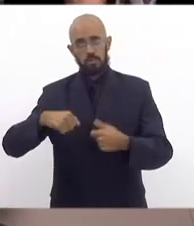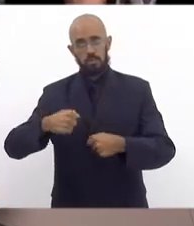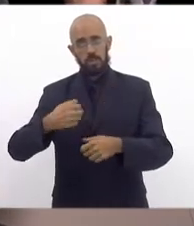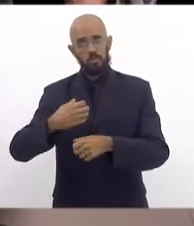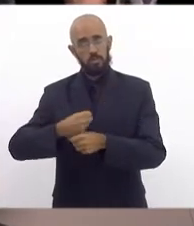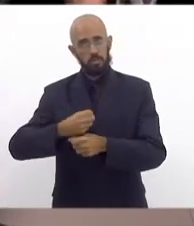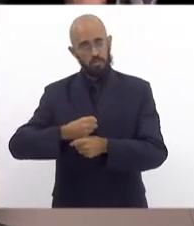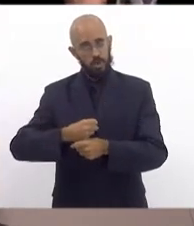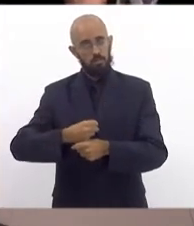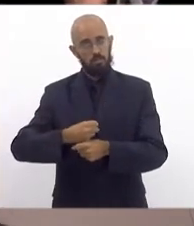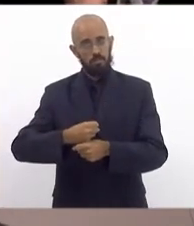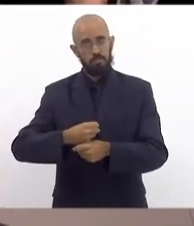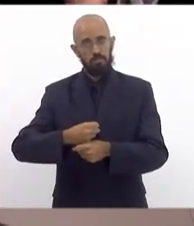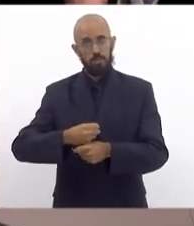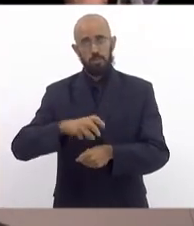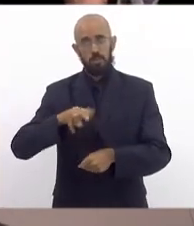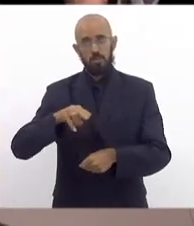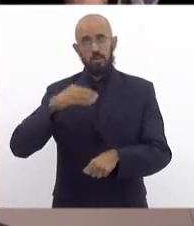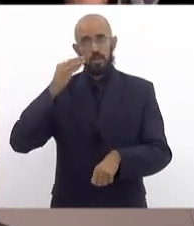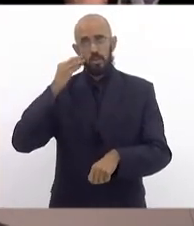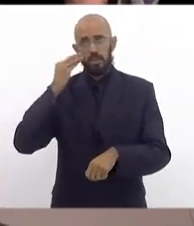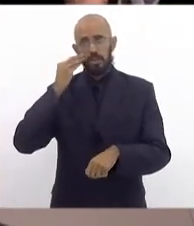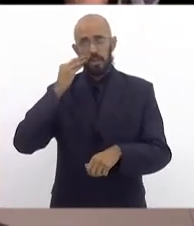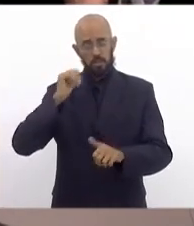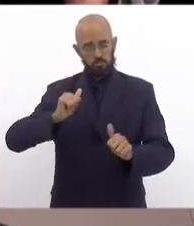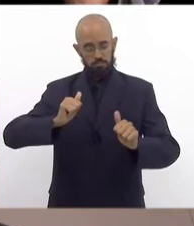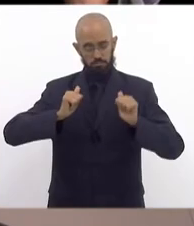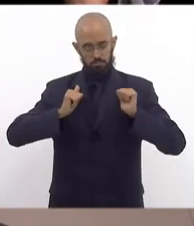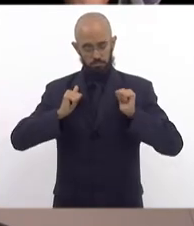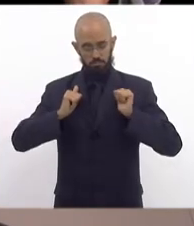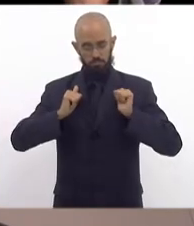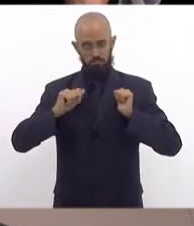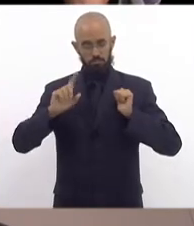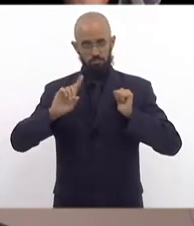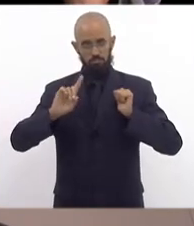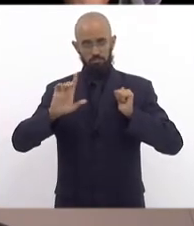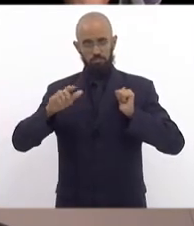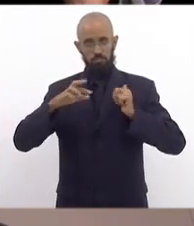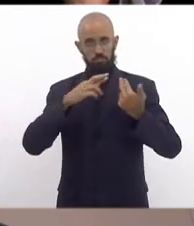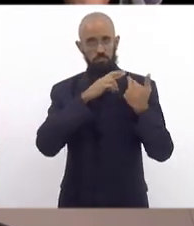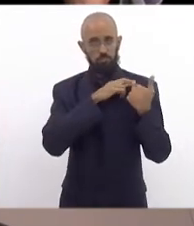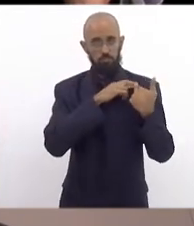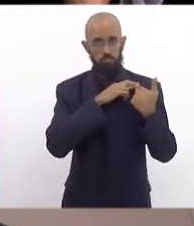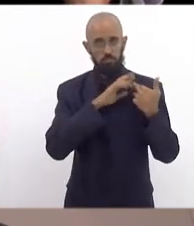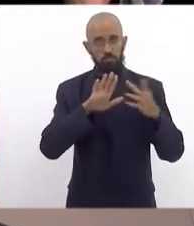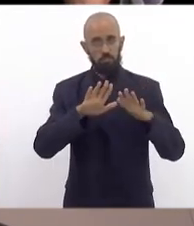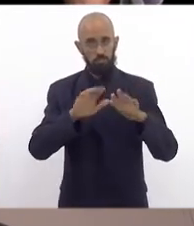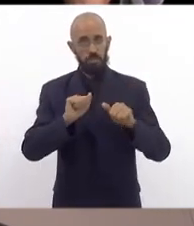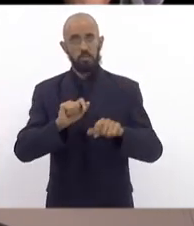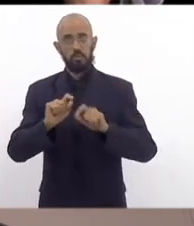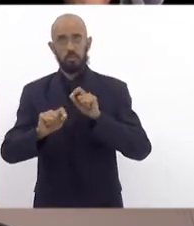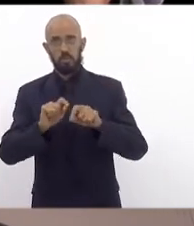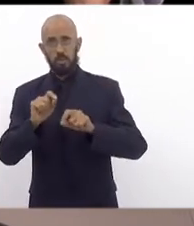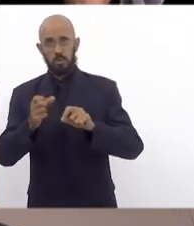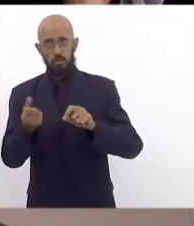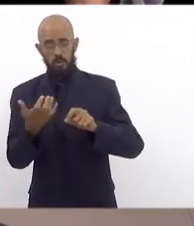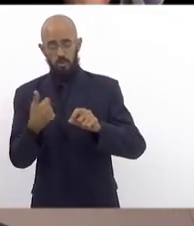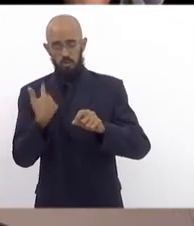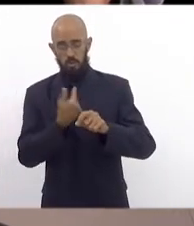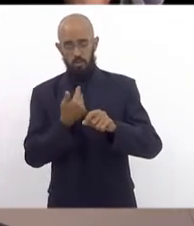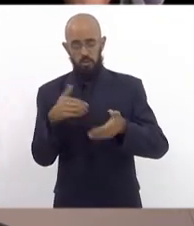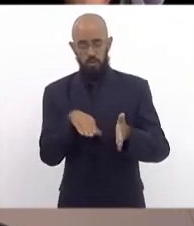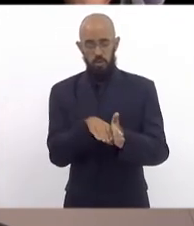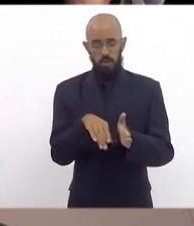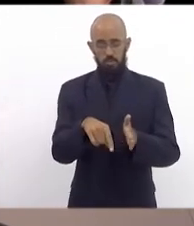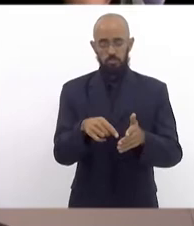aqui tentar me furtar a responsabilidade que a gente tem no pelo contrário Desde quando a gente chegou lá